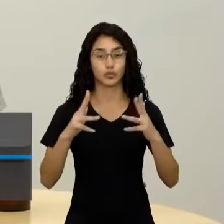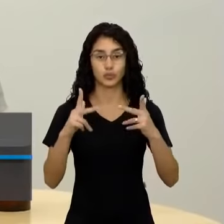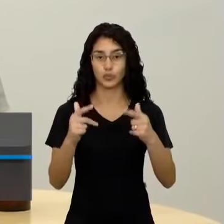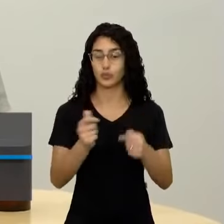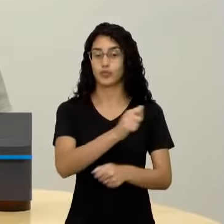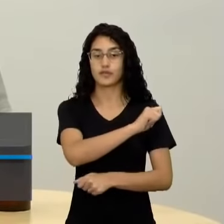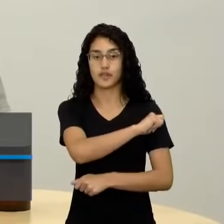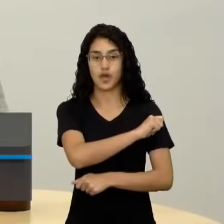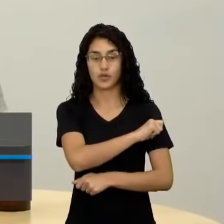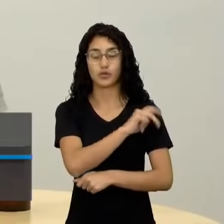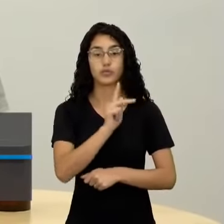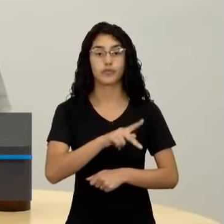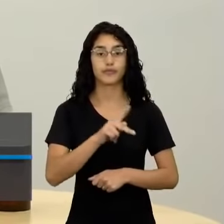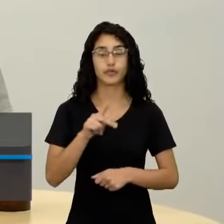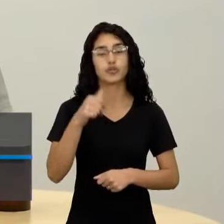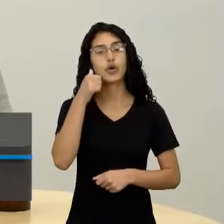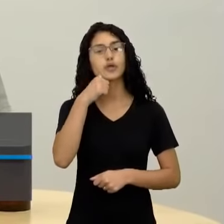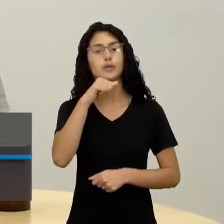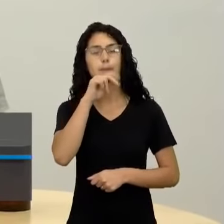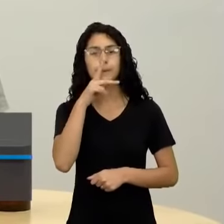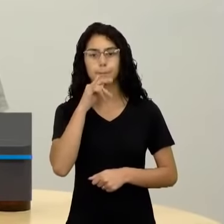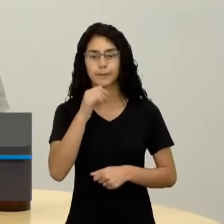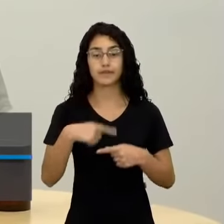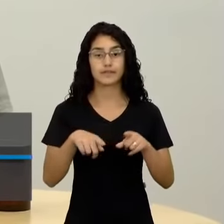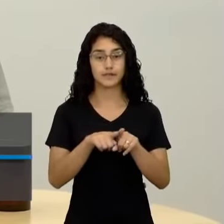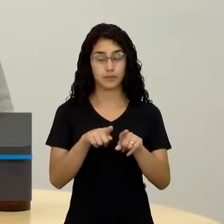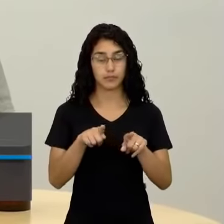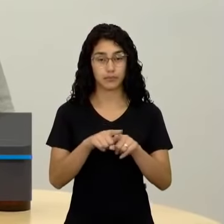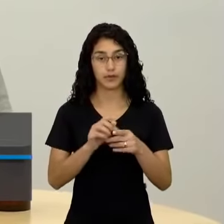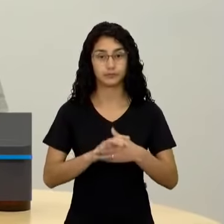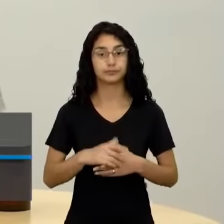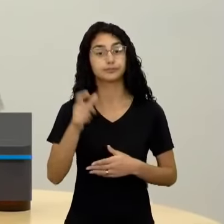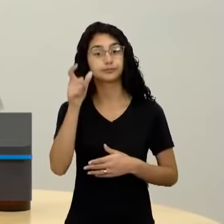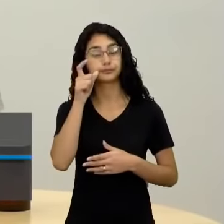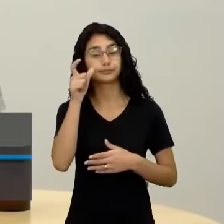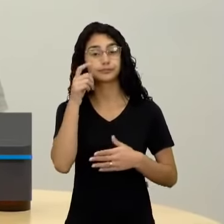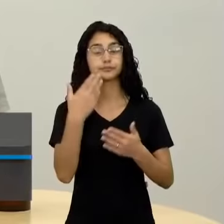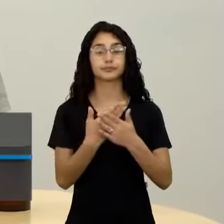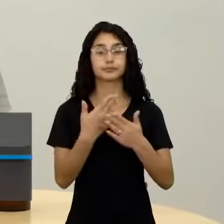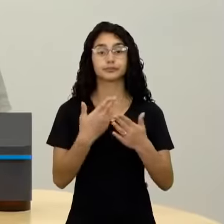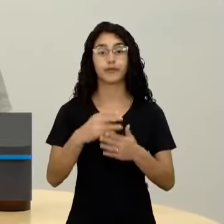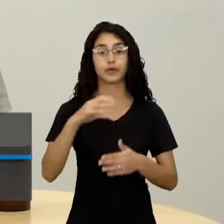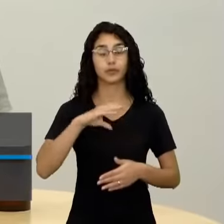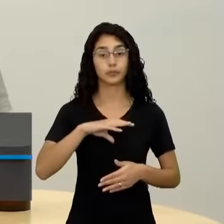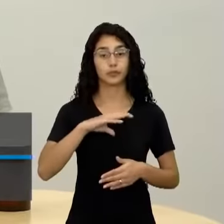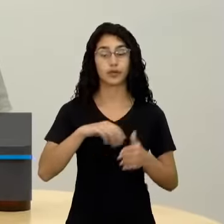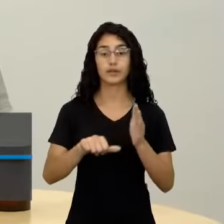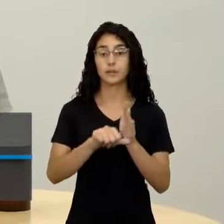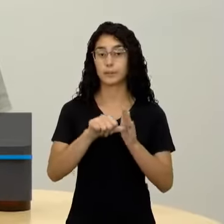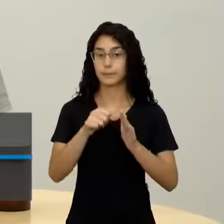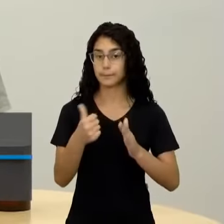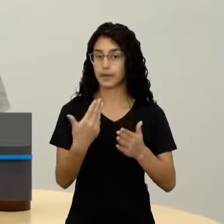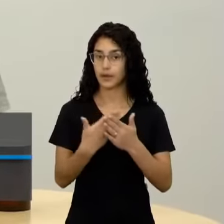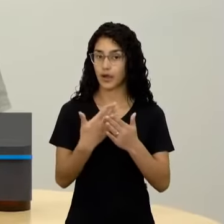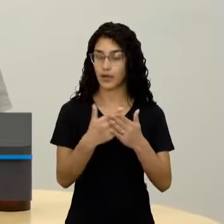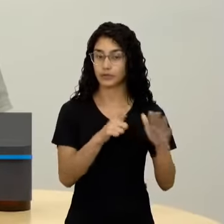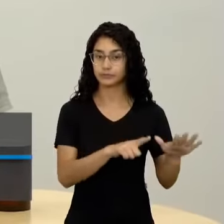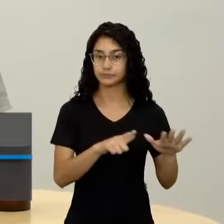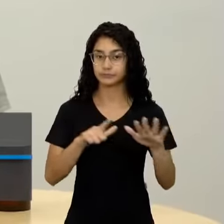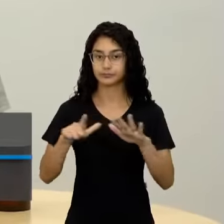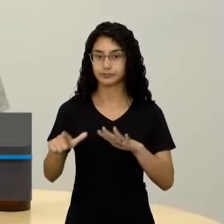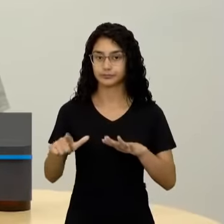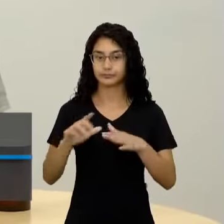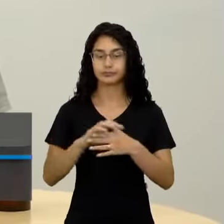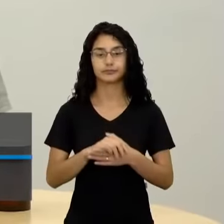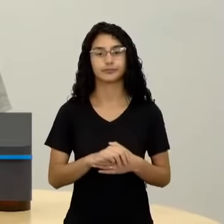todos alunos professores e os pais todos que estão acompanhando a aula a essa aula de língua portuguesa né nossa primeira aula da semana aí